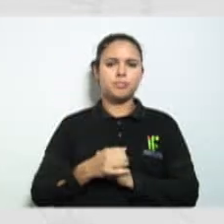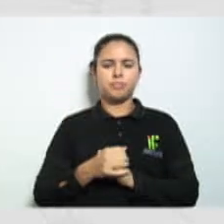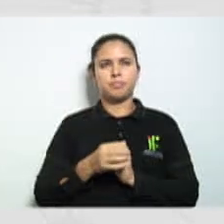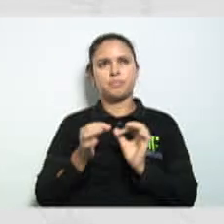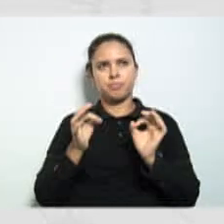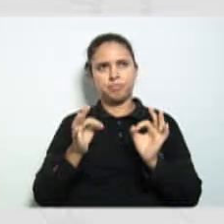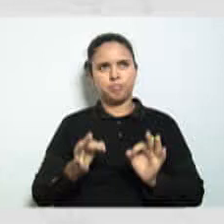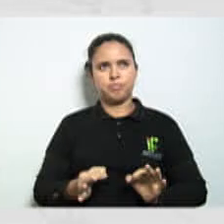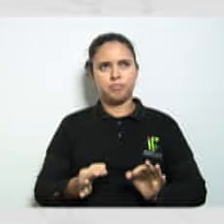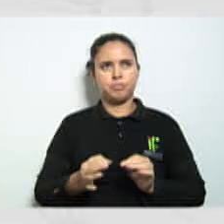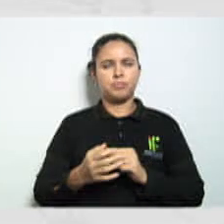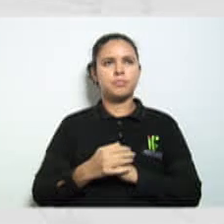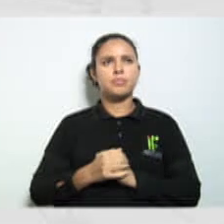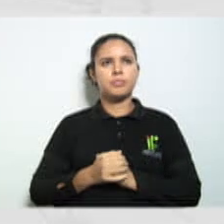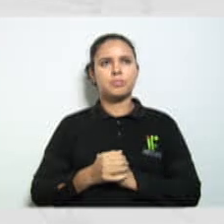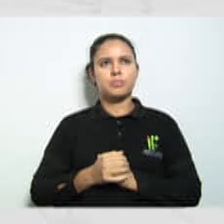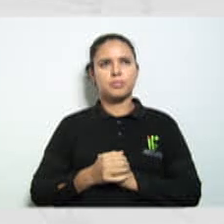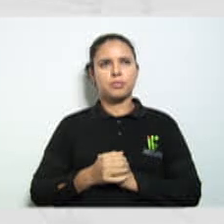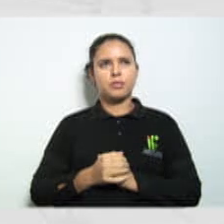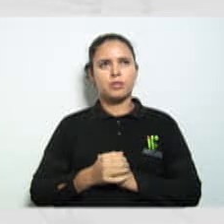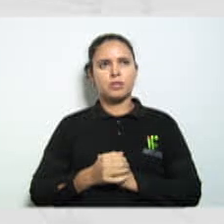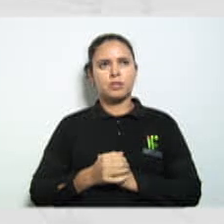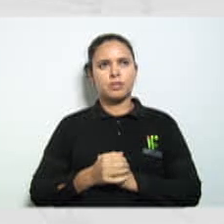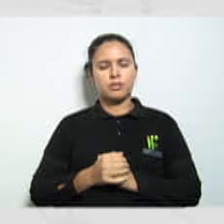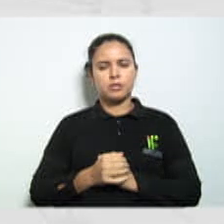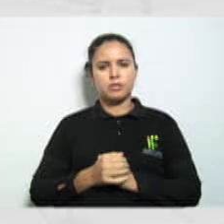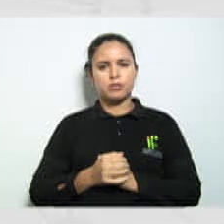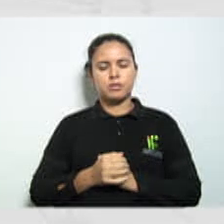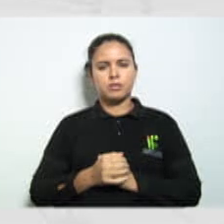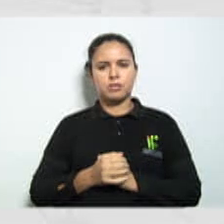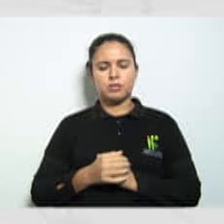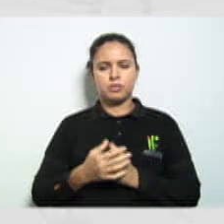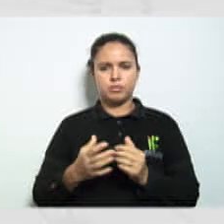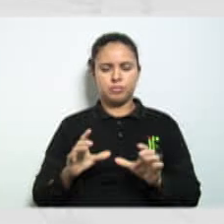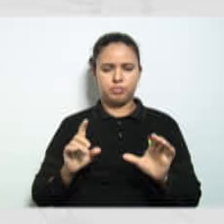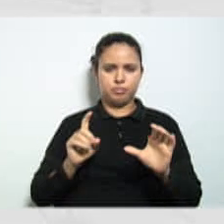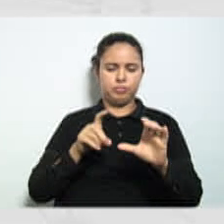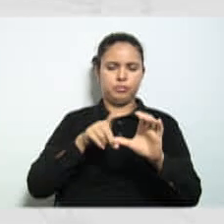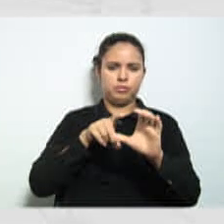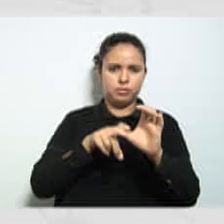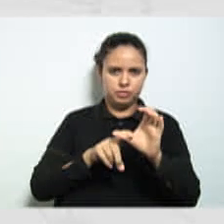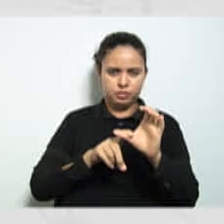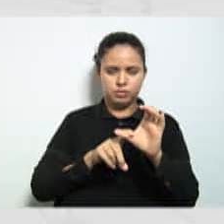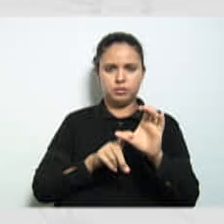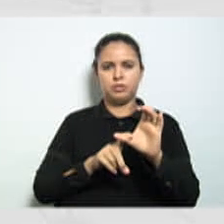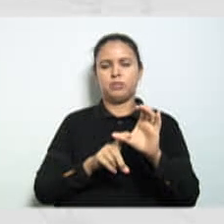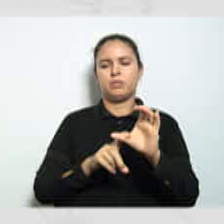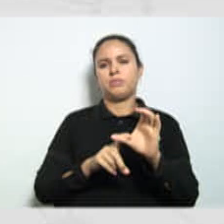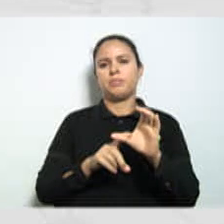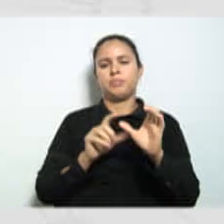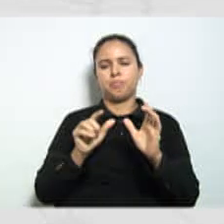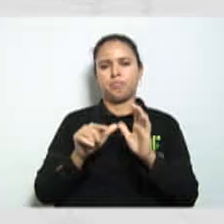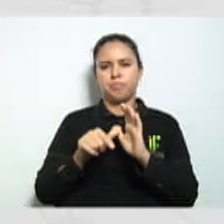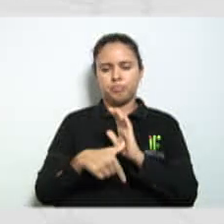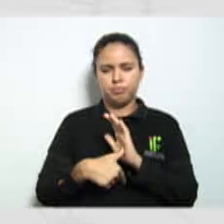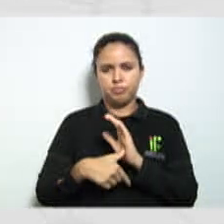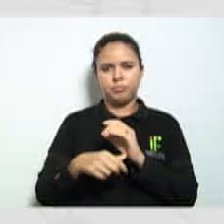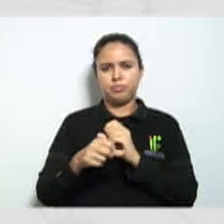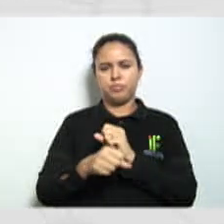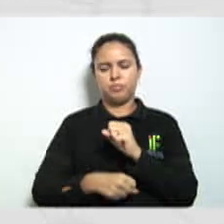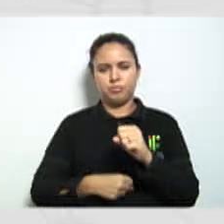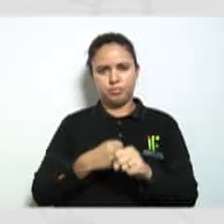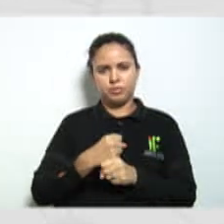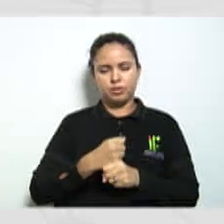Correto. Então, as contas que vão vencer após, ou seja, as contas que vão vencer em